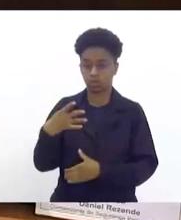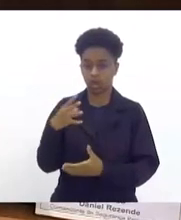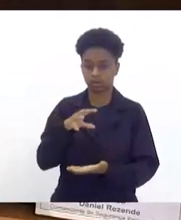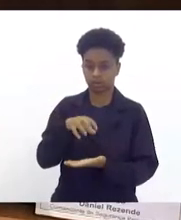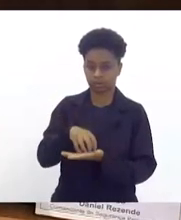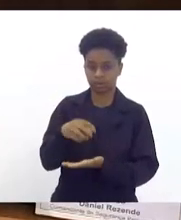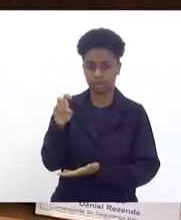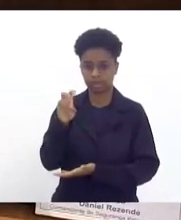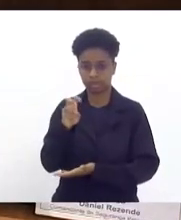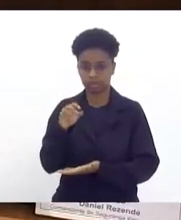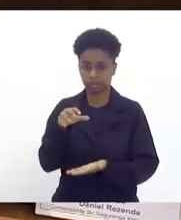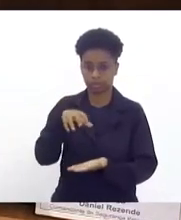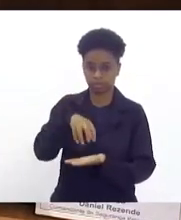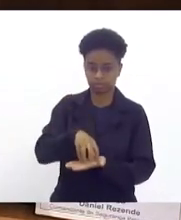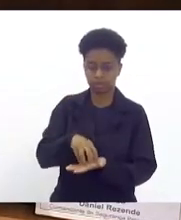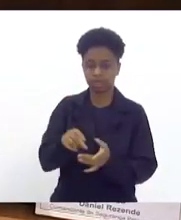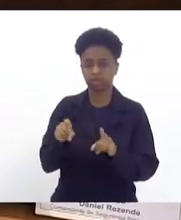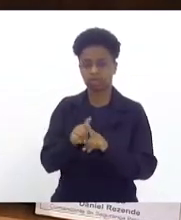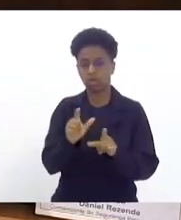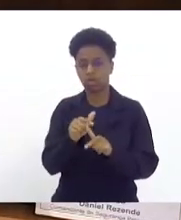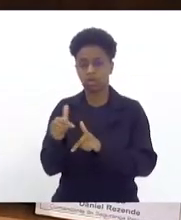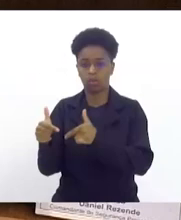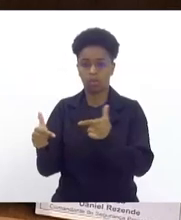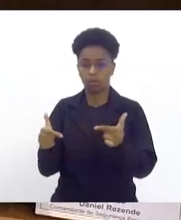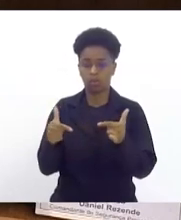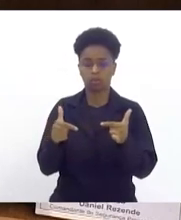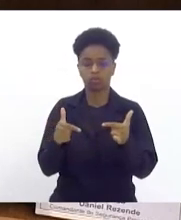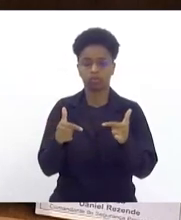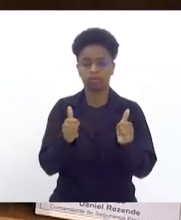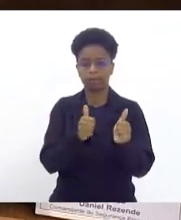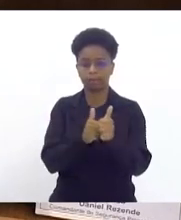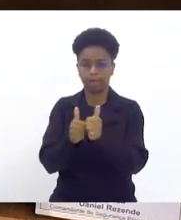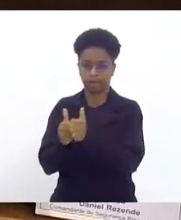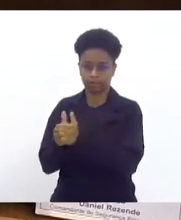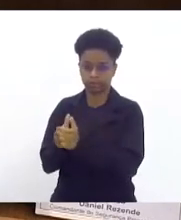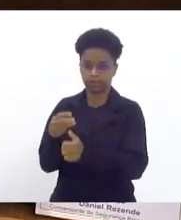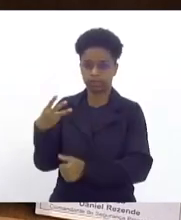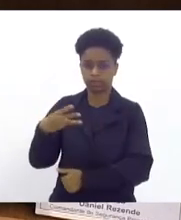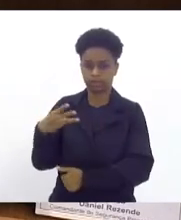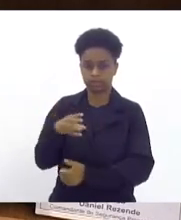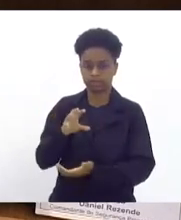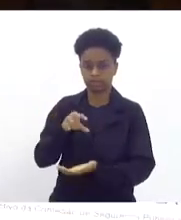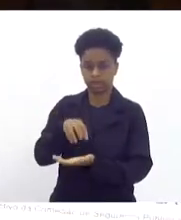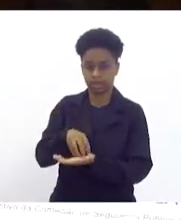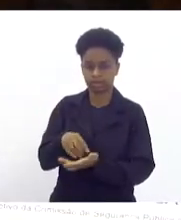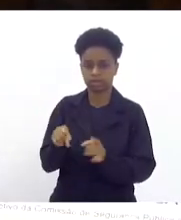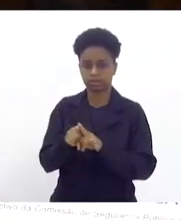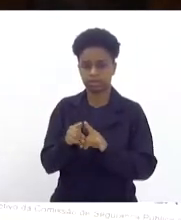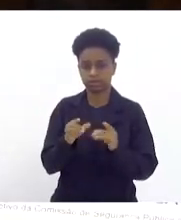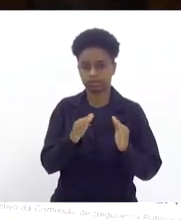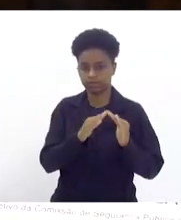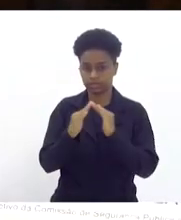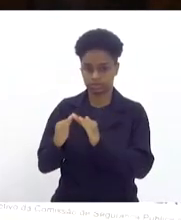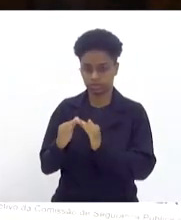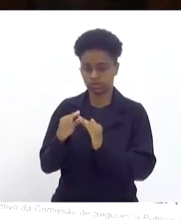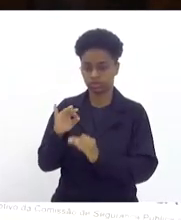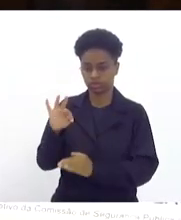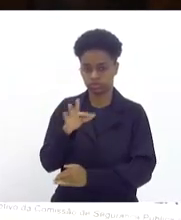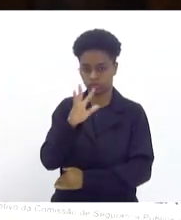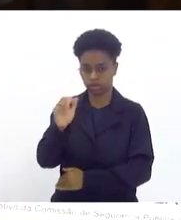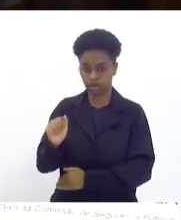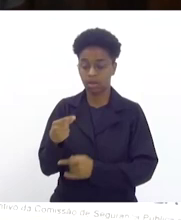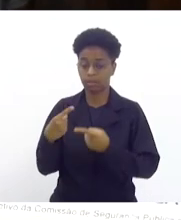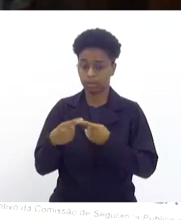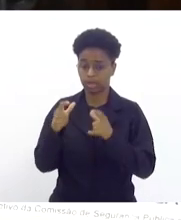do quinto batalhão dos batalhões que são vizinhos terceiro Batalhão vizinhos da Tijuca a Tijuca é zona de